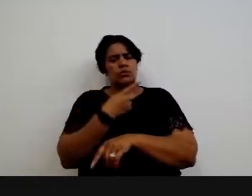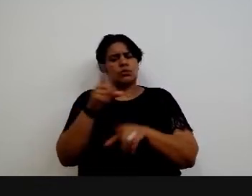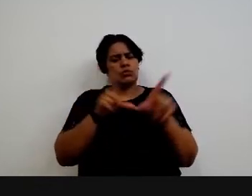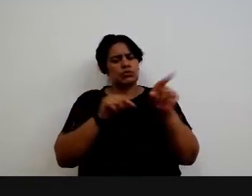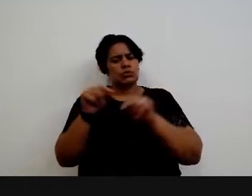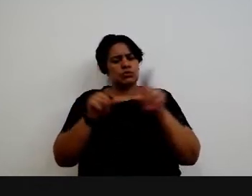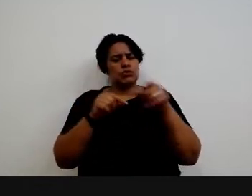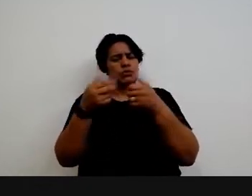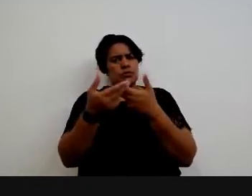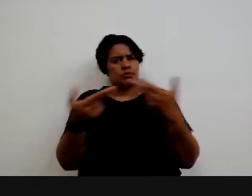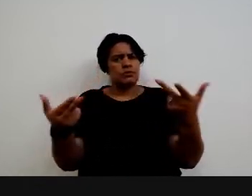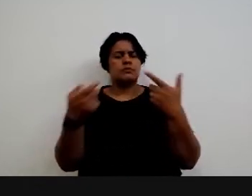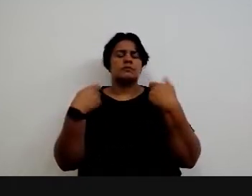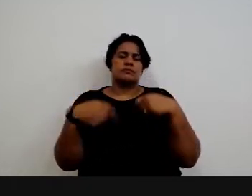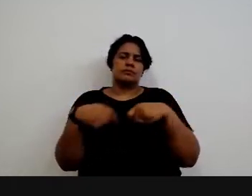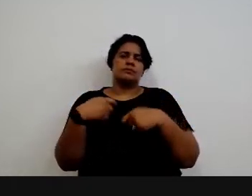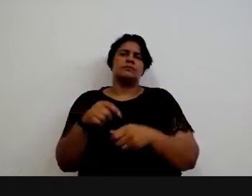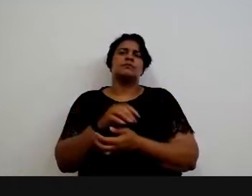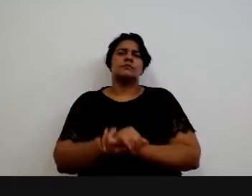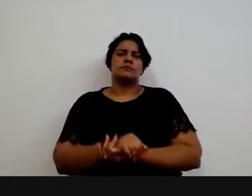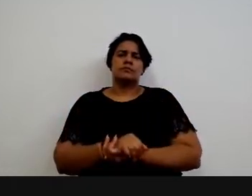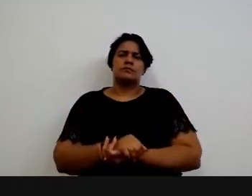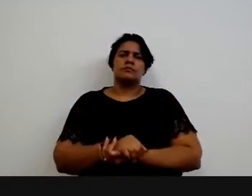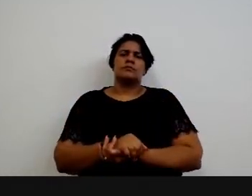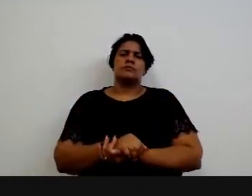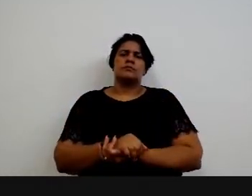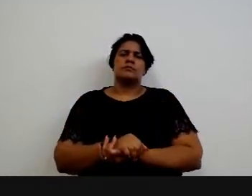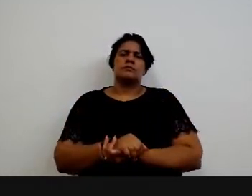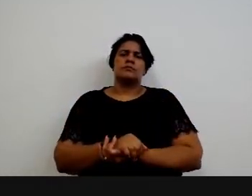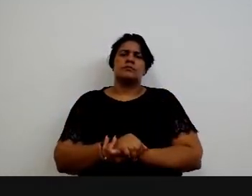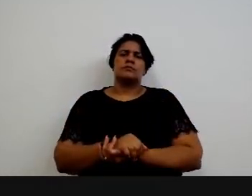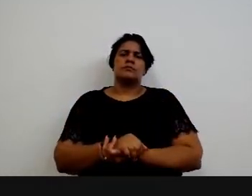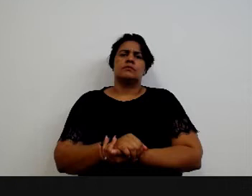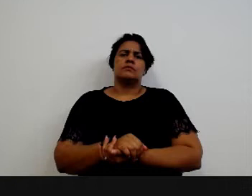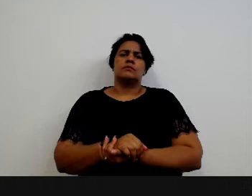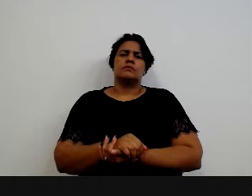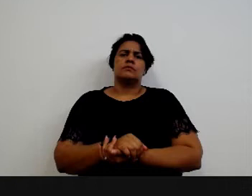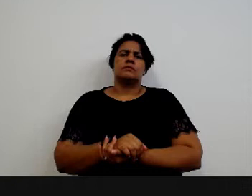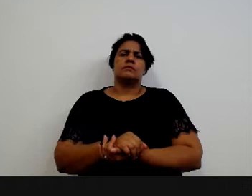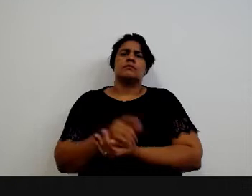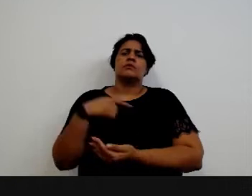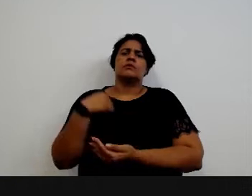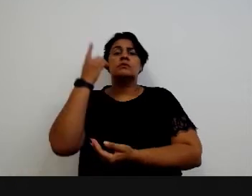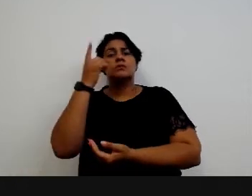escolhas em que escolheremos nossos deputados estaduais, nossos